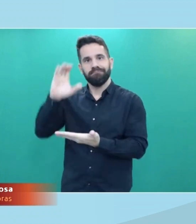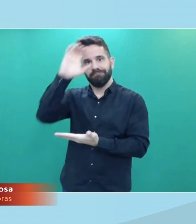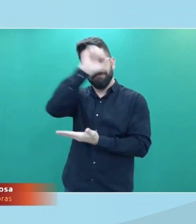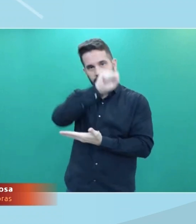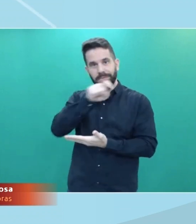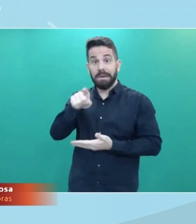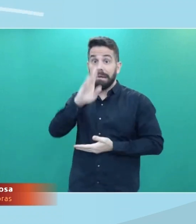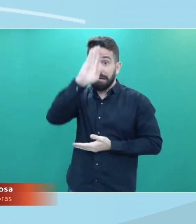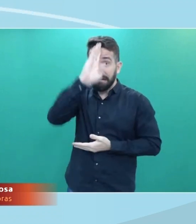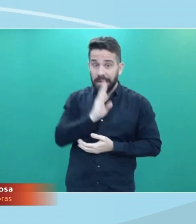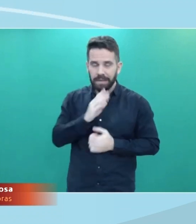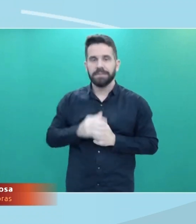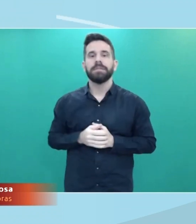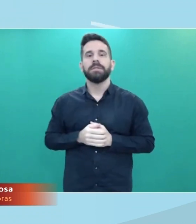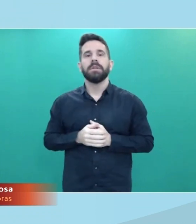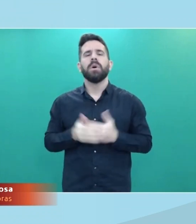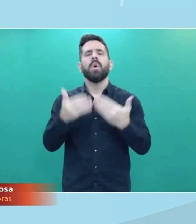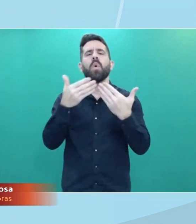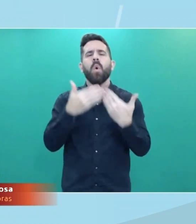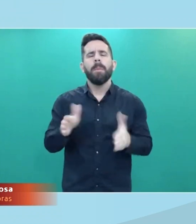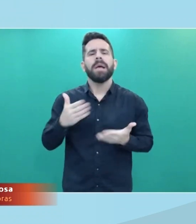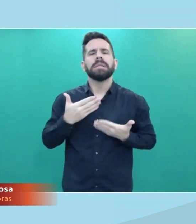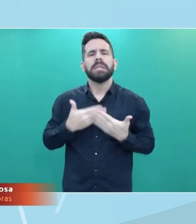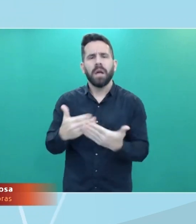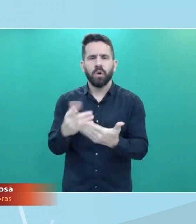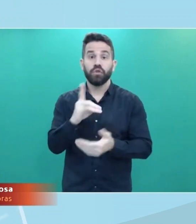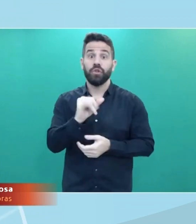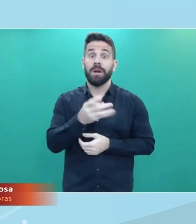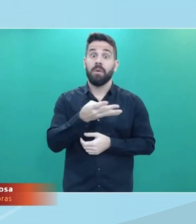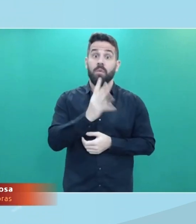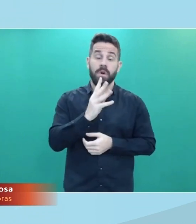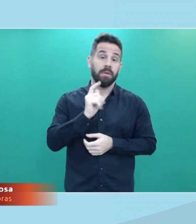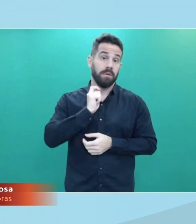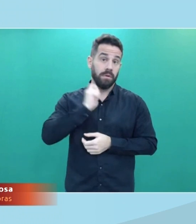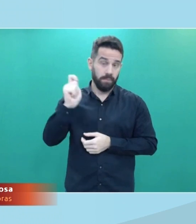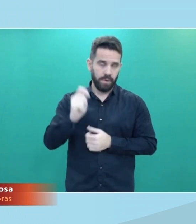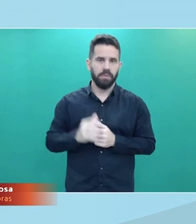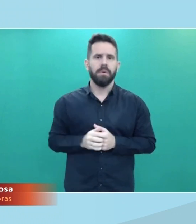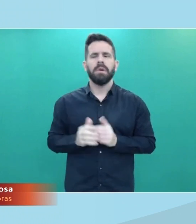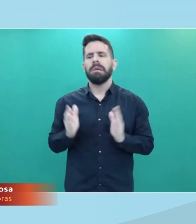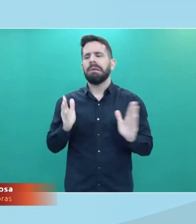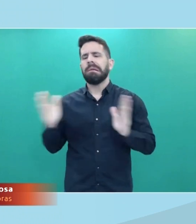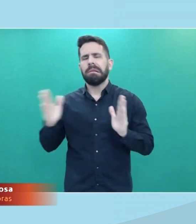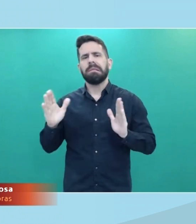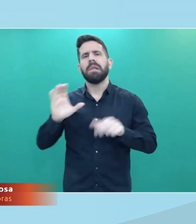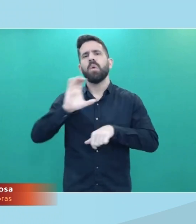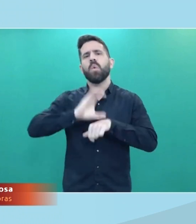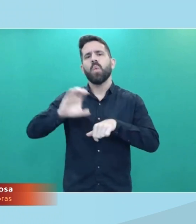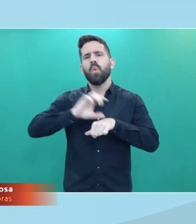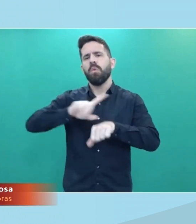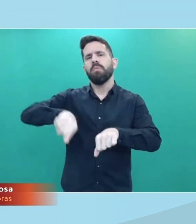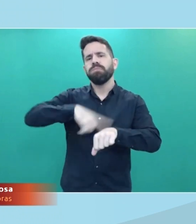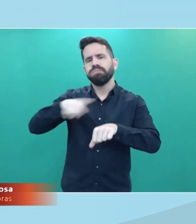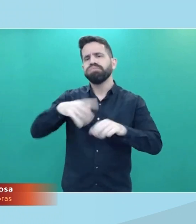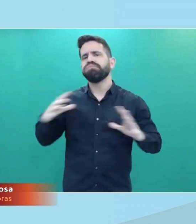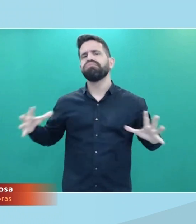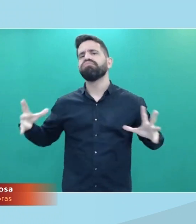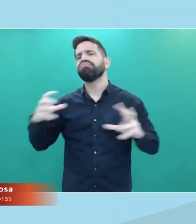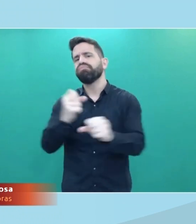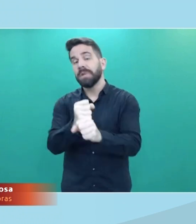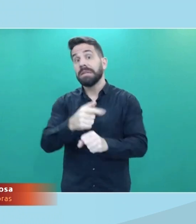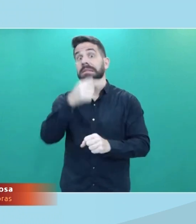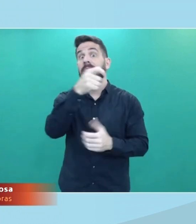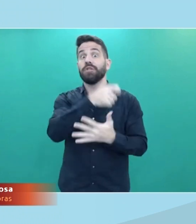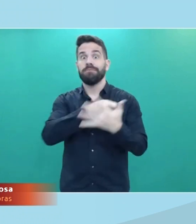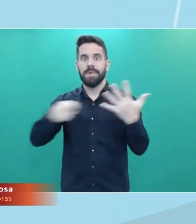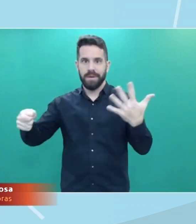aulas está previsto para o dia 4 de abril. E a duração total do curso é de 7 meses. As